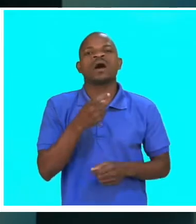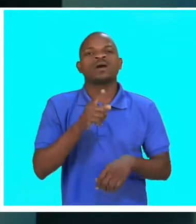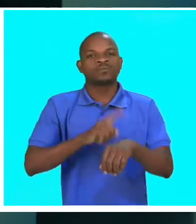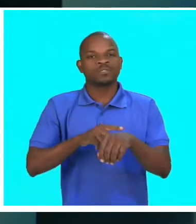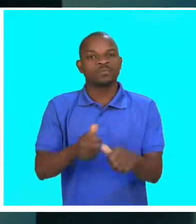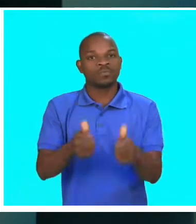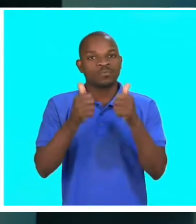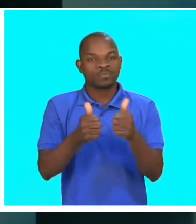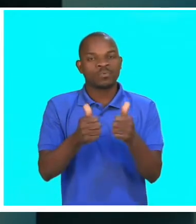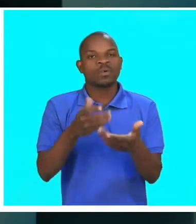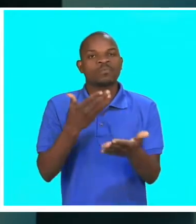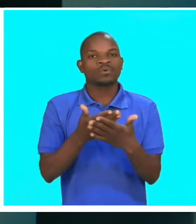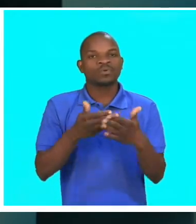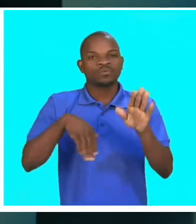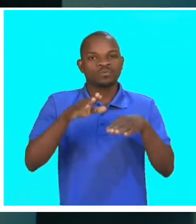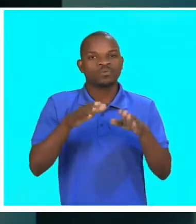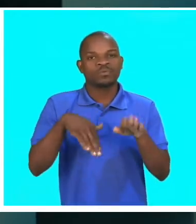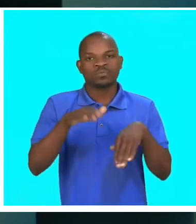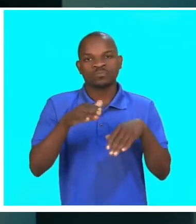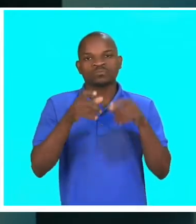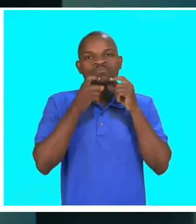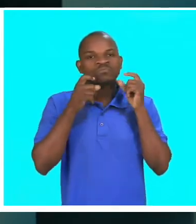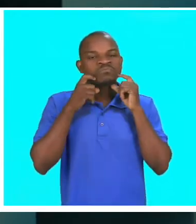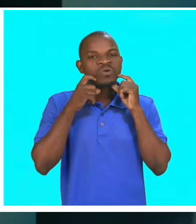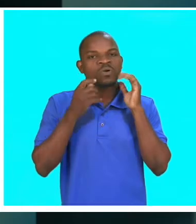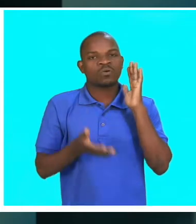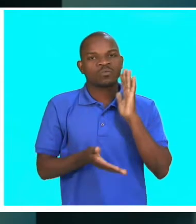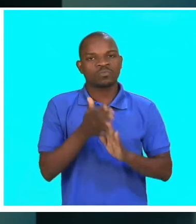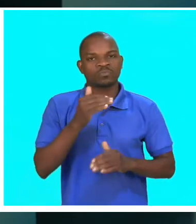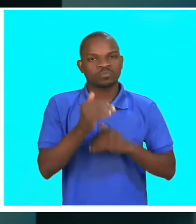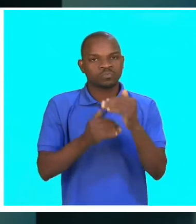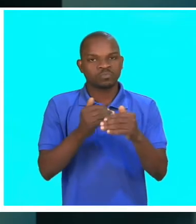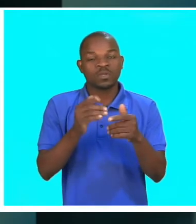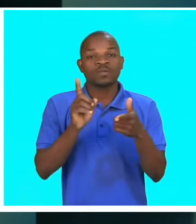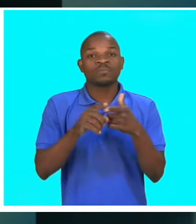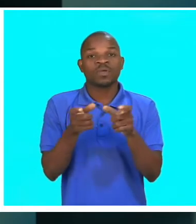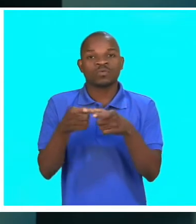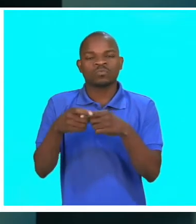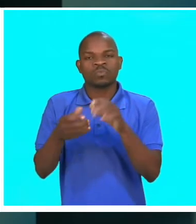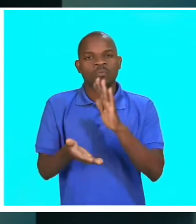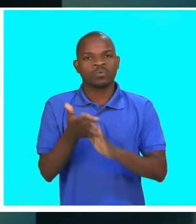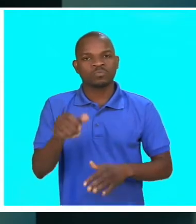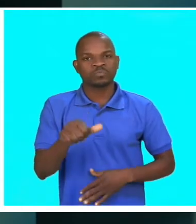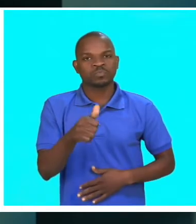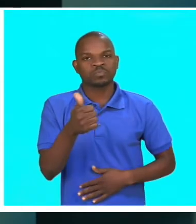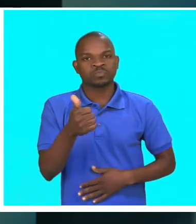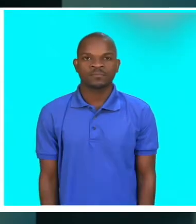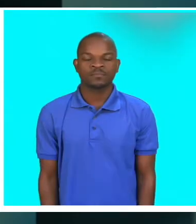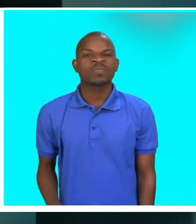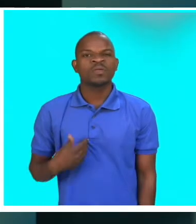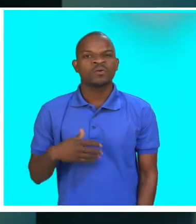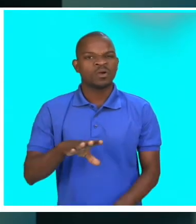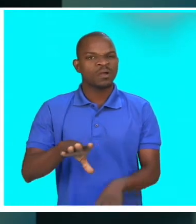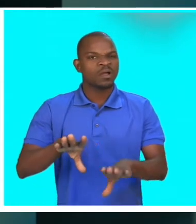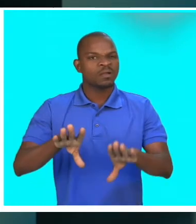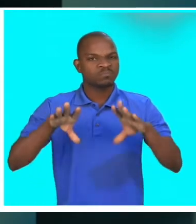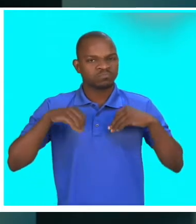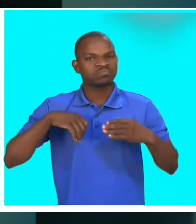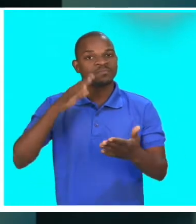do bom momento e que o futebol nacional atravessa e considera que os clubes podem fazer mais. Eu